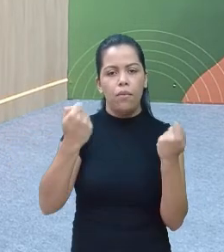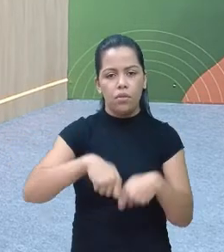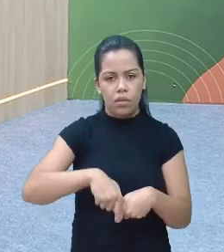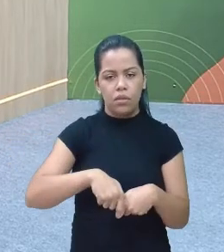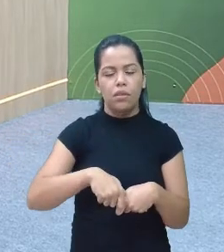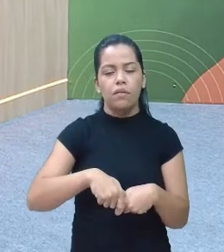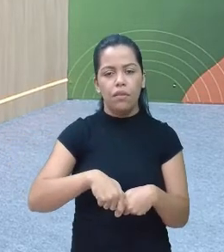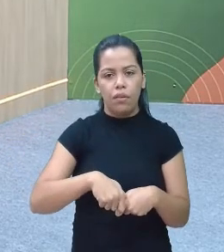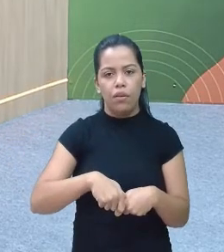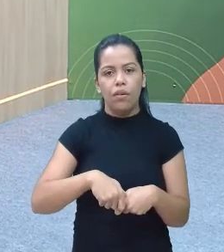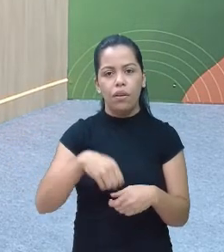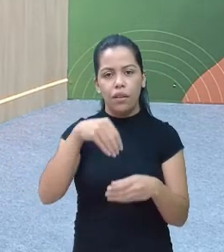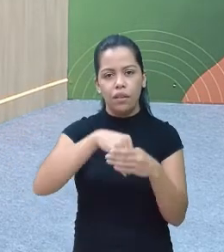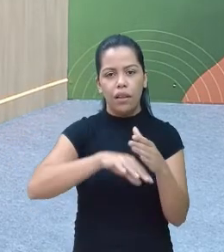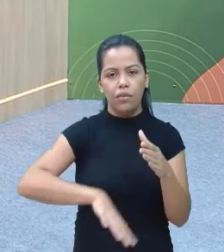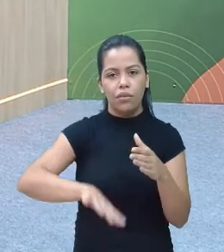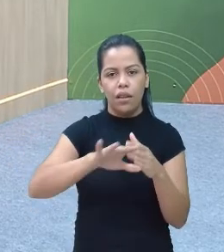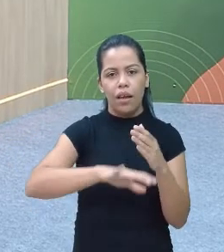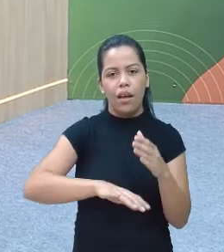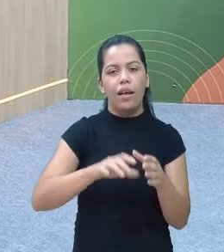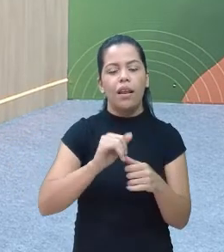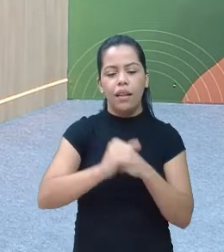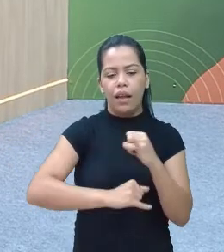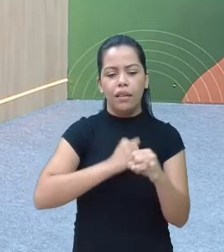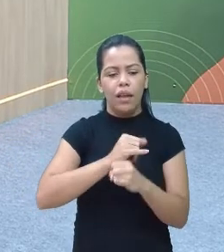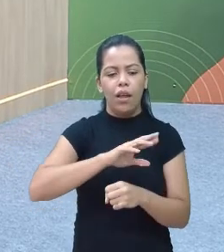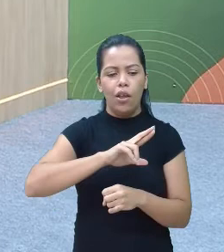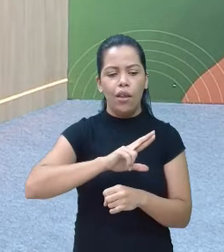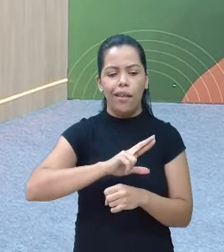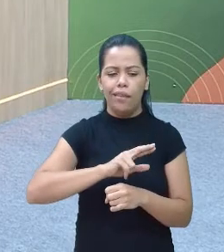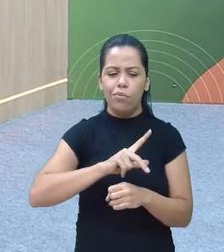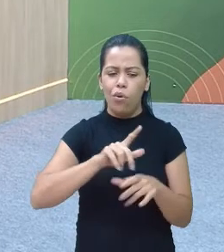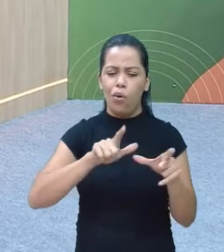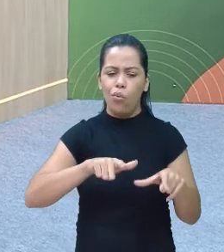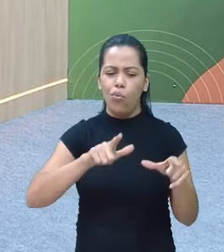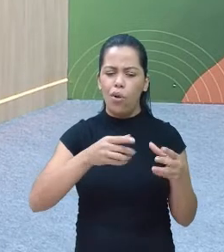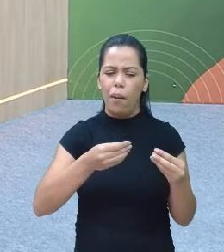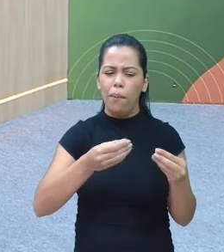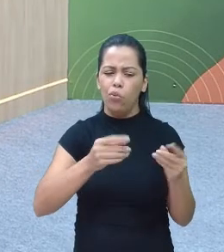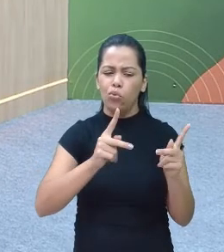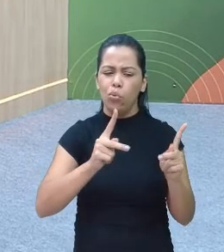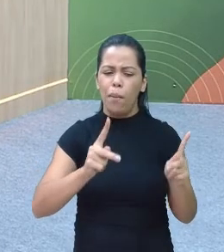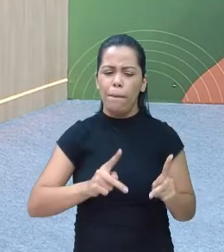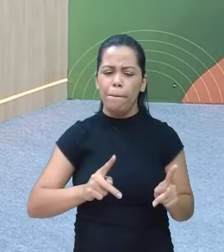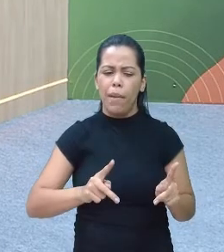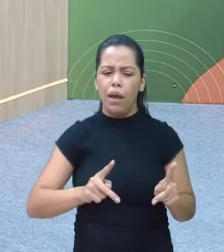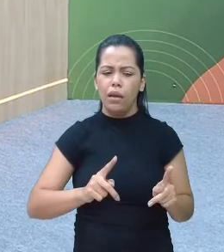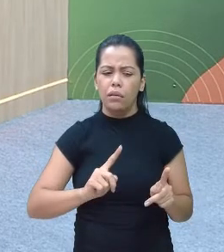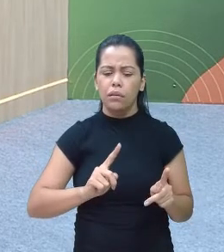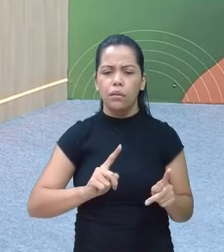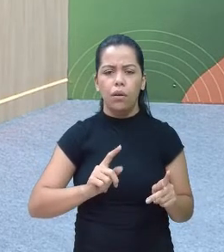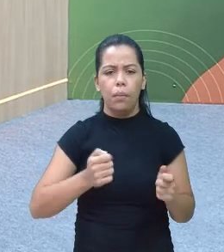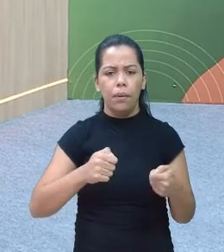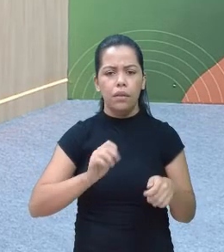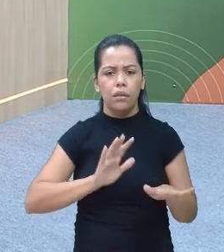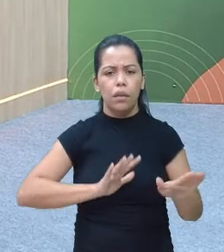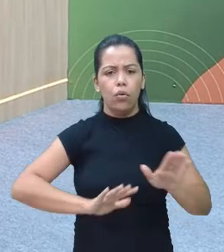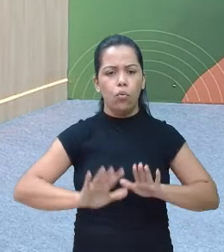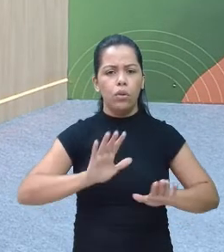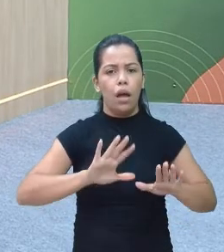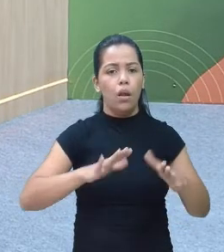internet. Então, não é um lugar tão pacífico quanto a gente costuma pensar. Então, é muito bom ter cuidado na hora de